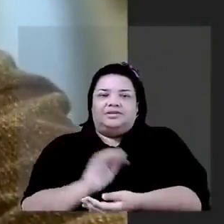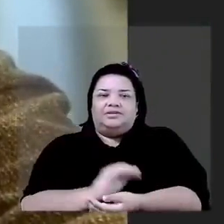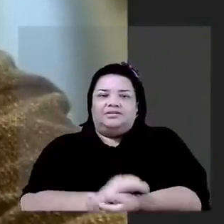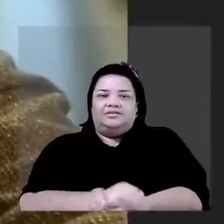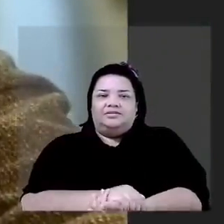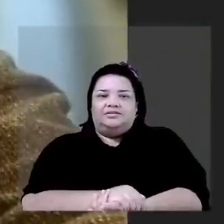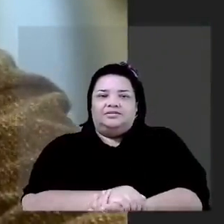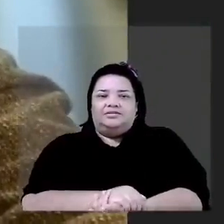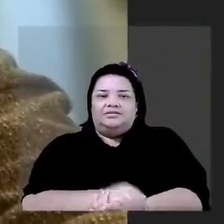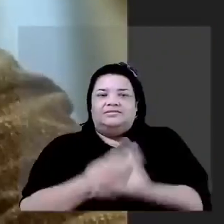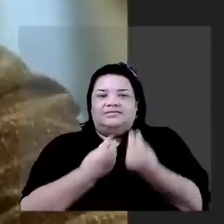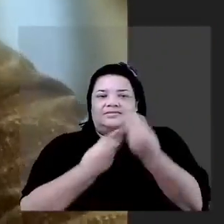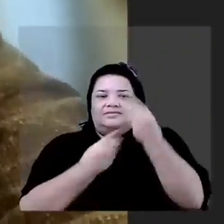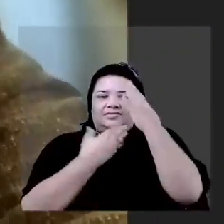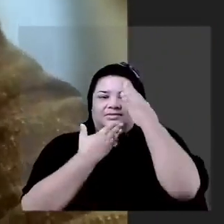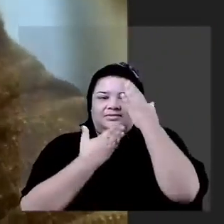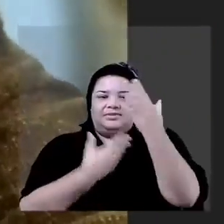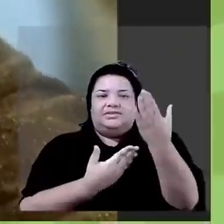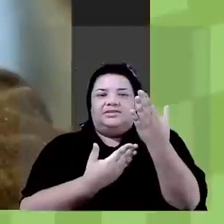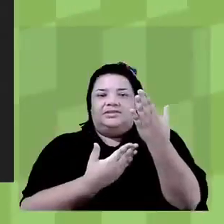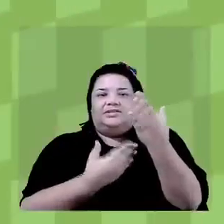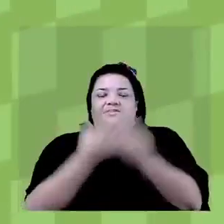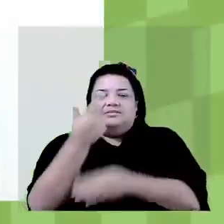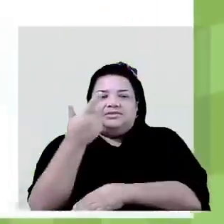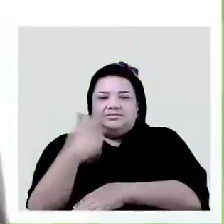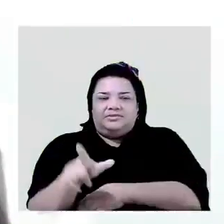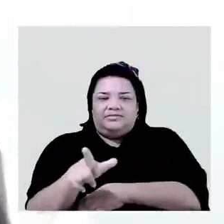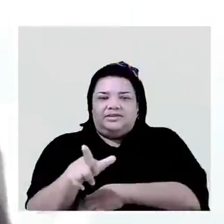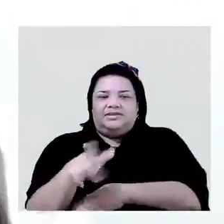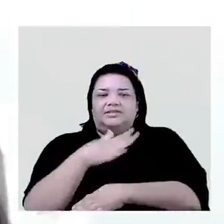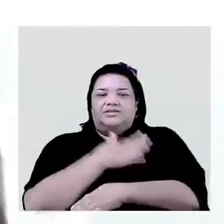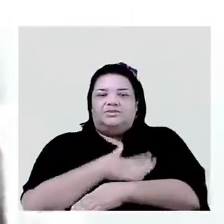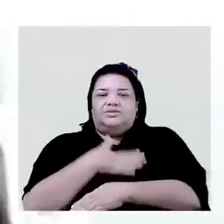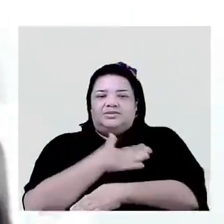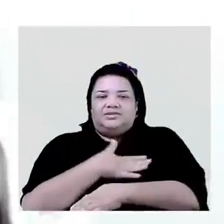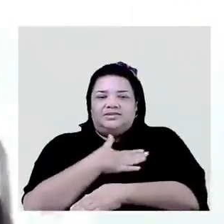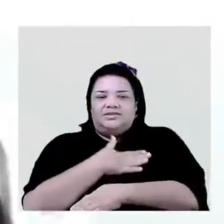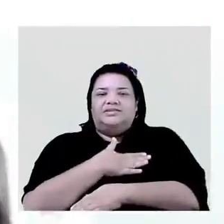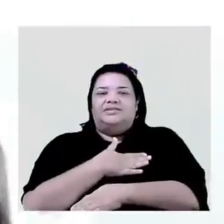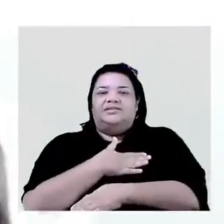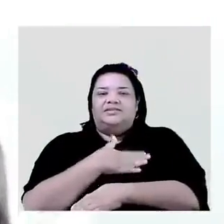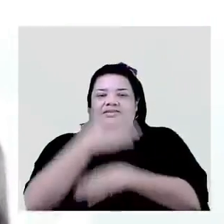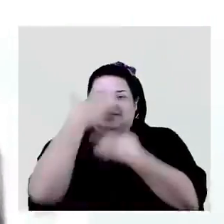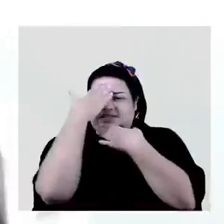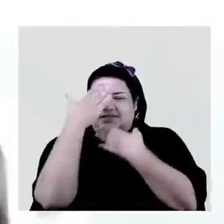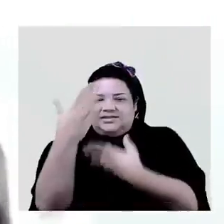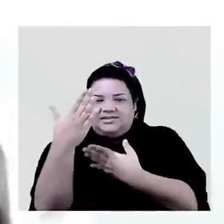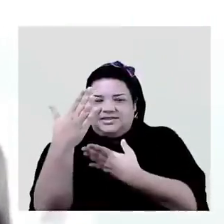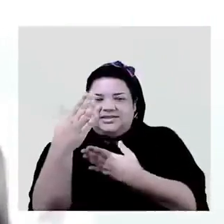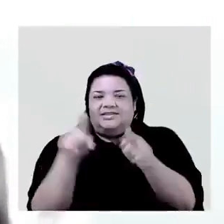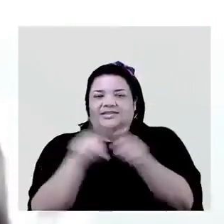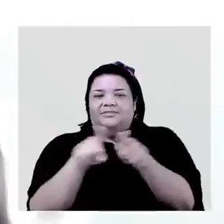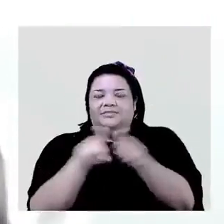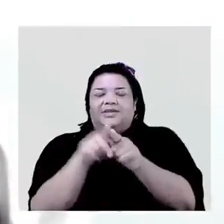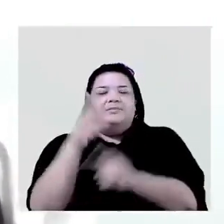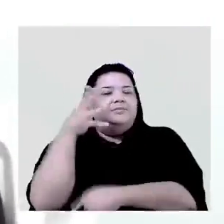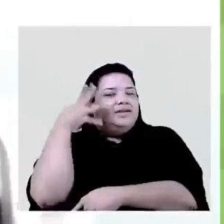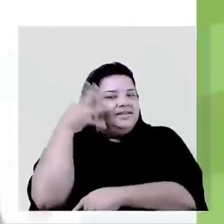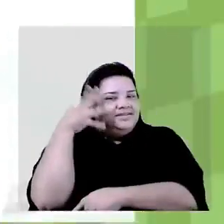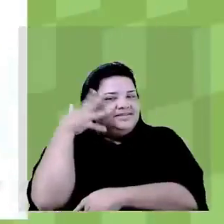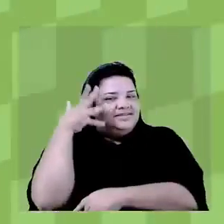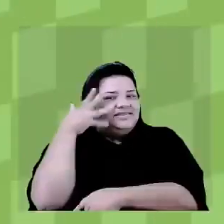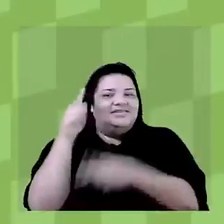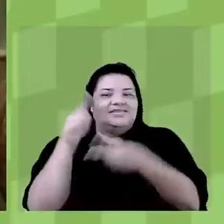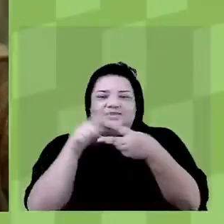Muito obrigada mais uma vez. Gostaria, então, de agradecer mais uma vez a presença... Cíntia Hiromi Nakazawa, chefe de cartório da primeira zona